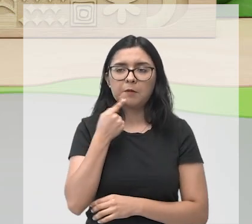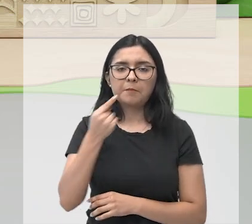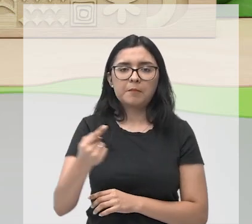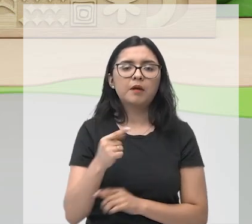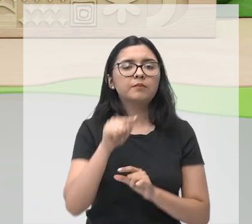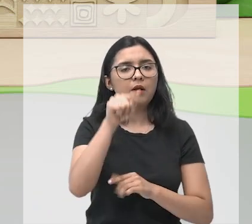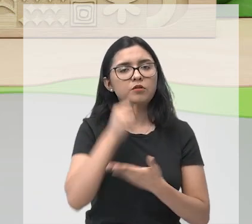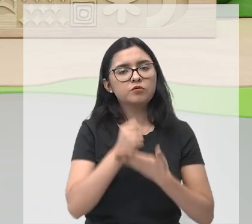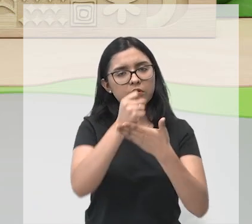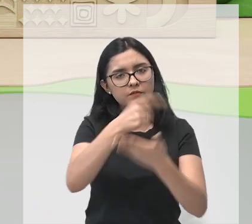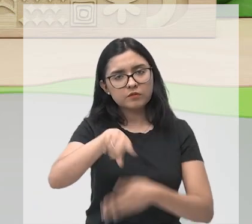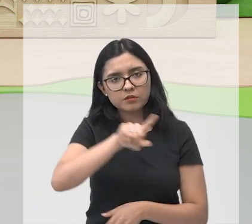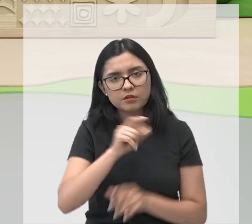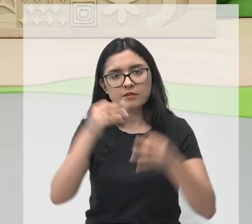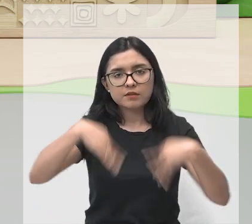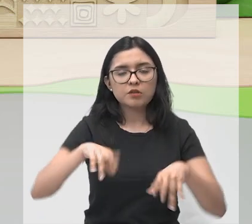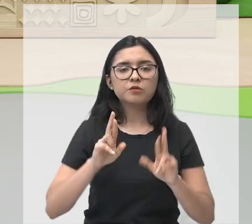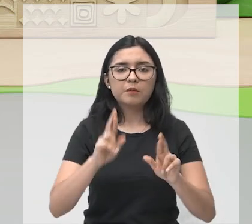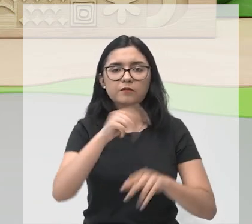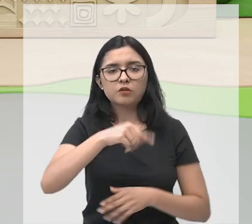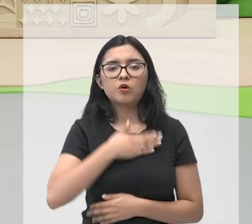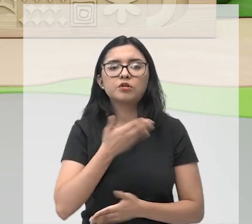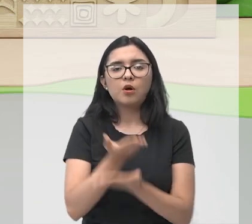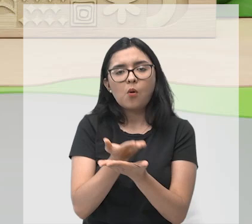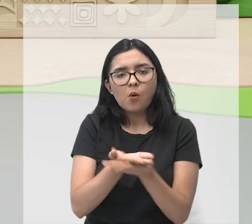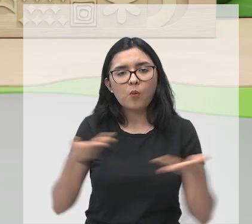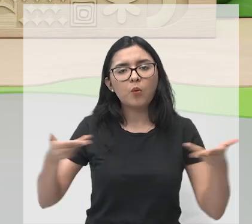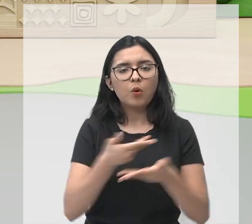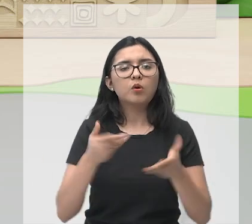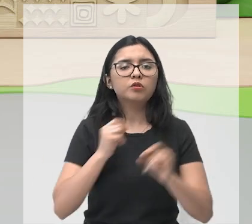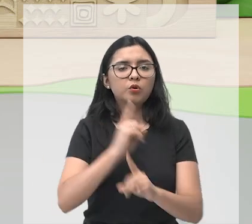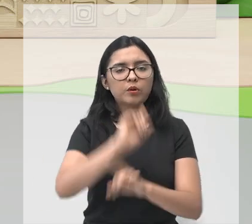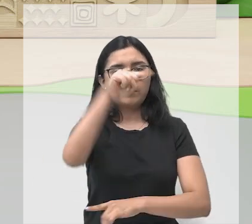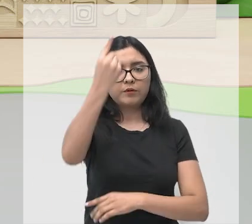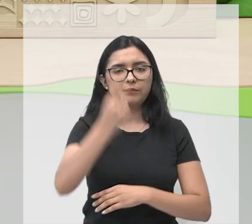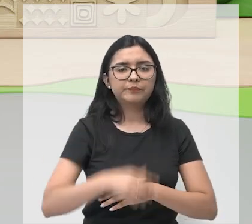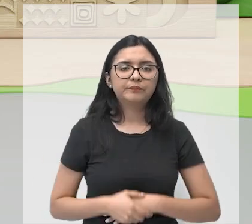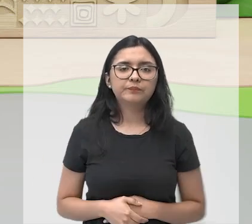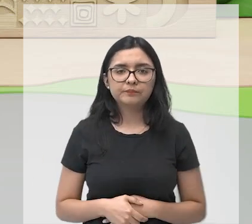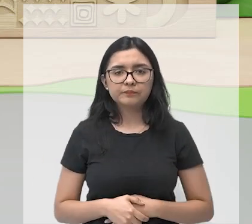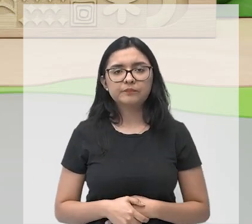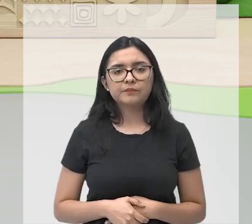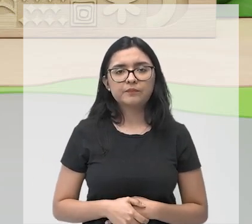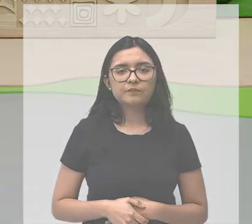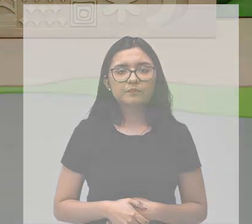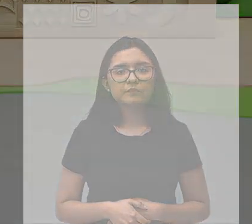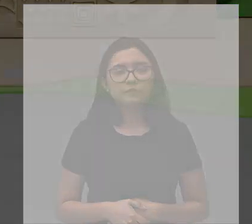próximo para lhe ajudar. Espero que você tenha gostado da nossa aula e até a próxima.